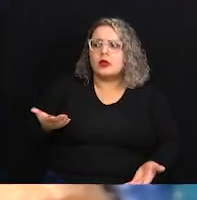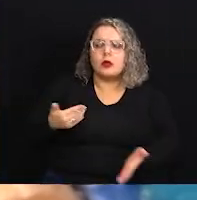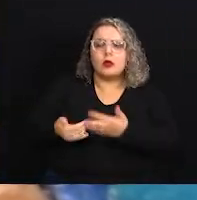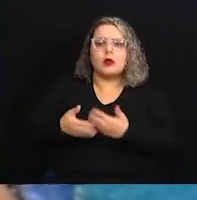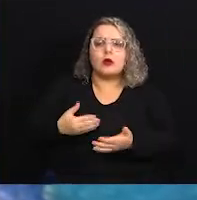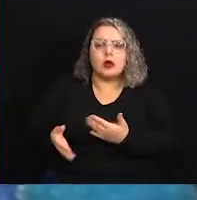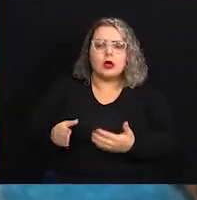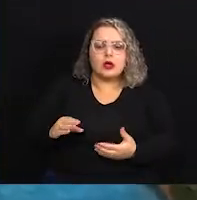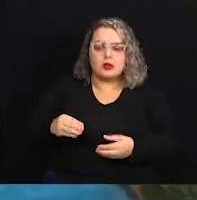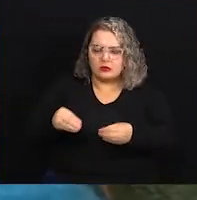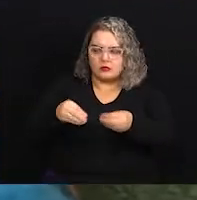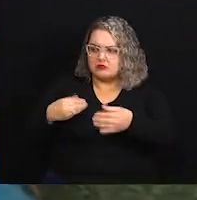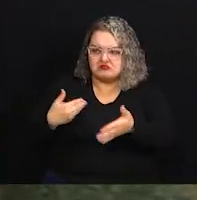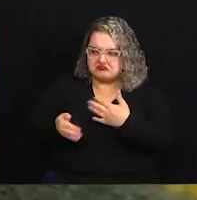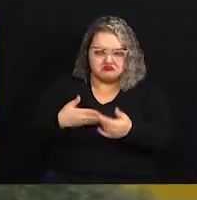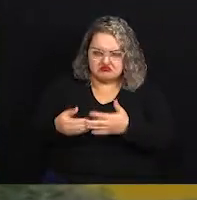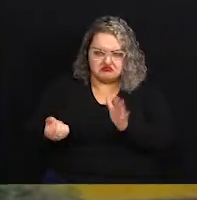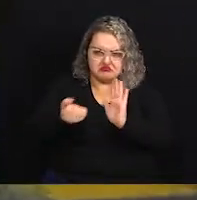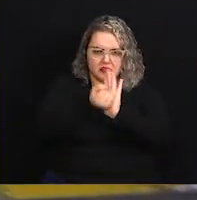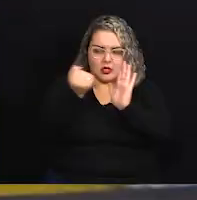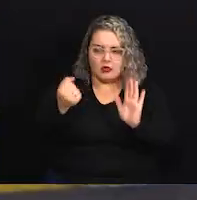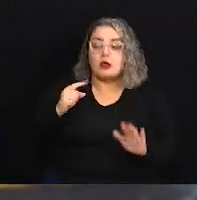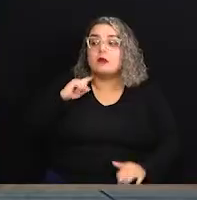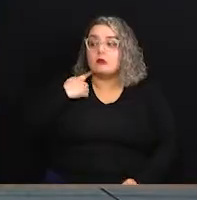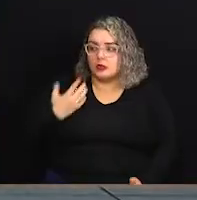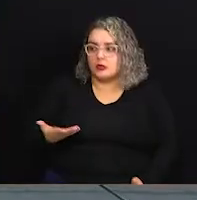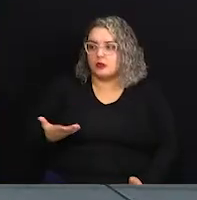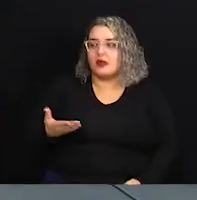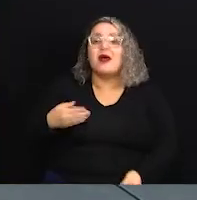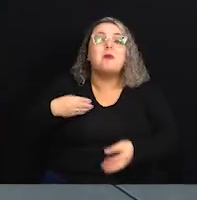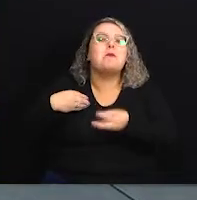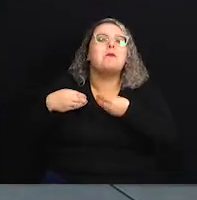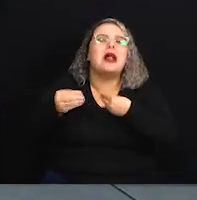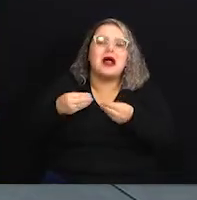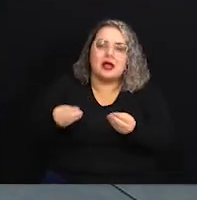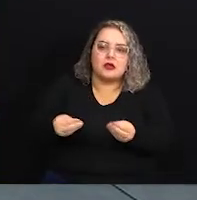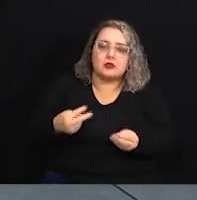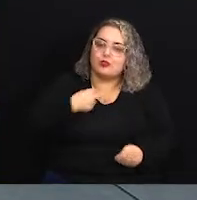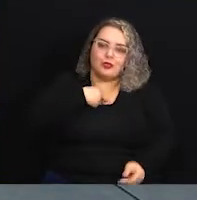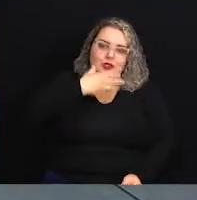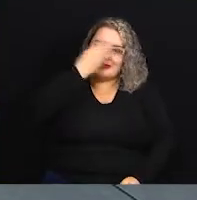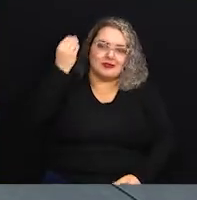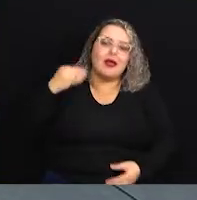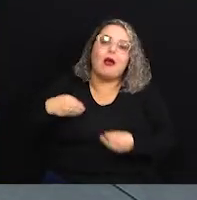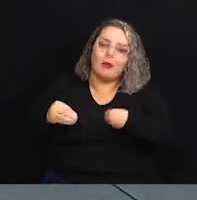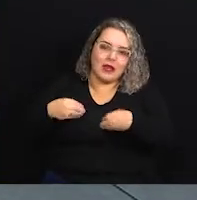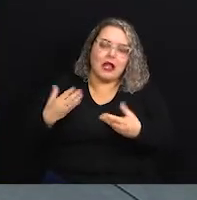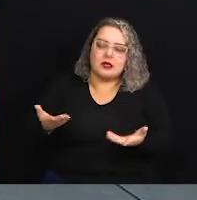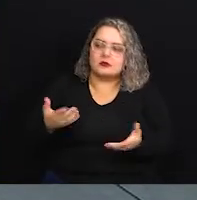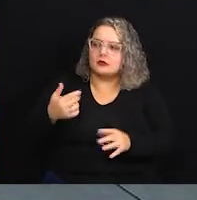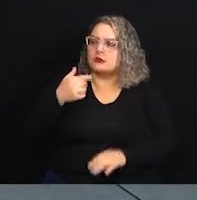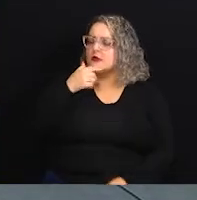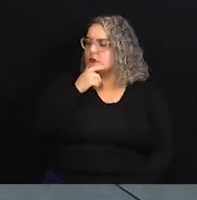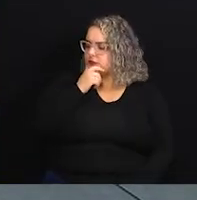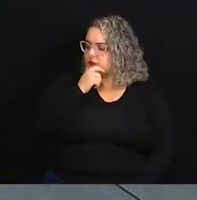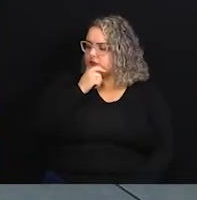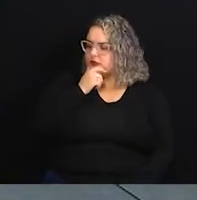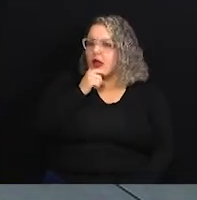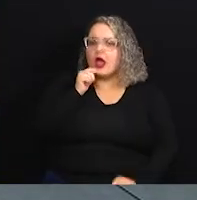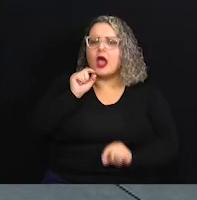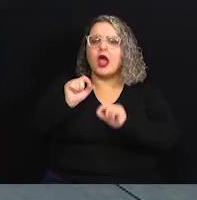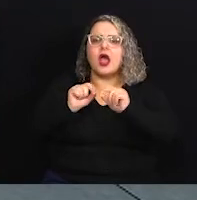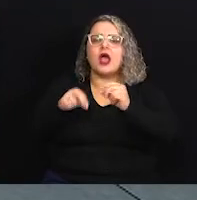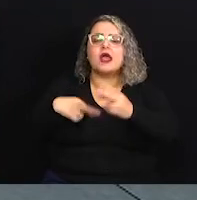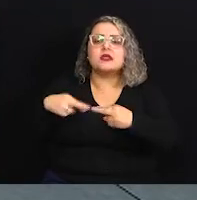Qualquer dessas esponjinhas plásticas, não importa a marca, você vai para o lixo. Isso é um plástico, a gente não pode esquecer que isso é um plástico. Aí eu comecei a procurar